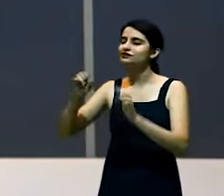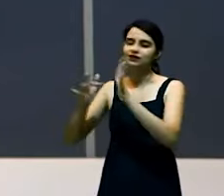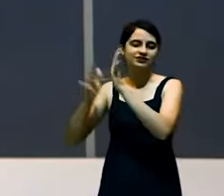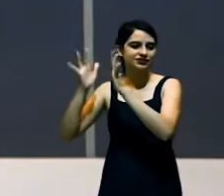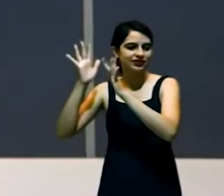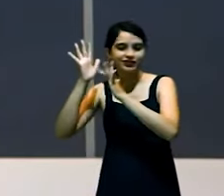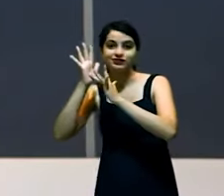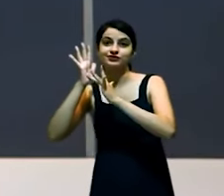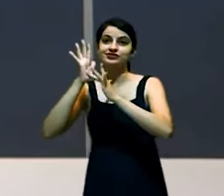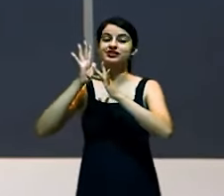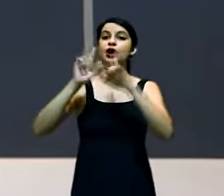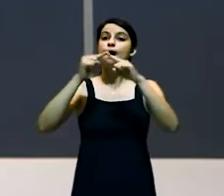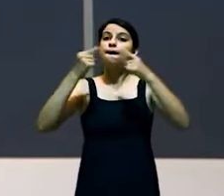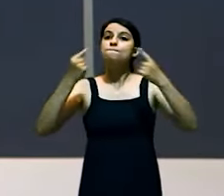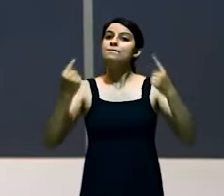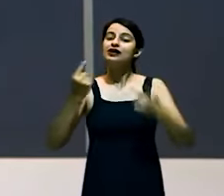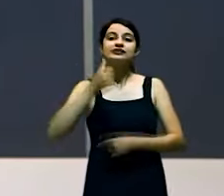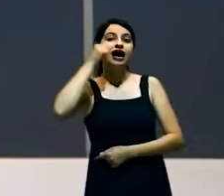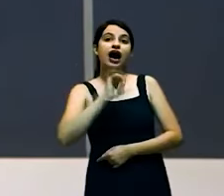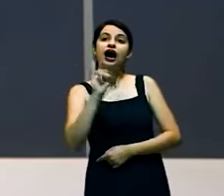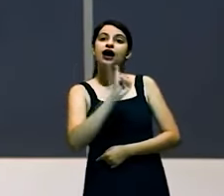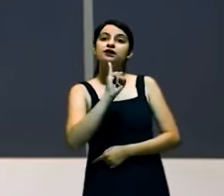é um exemplo de prioridade.